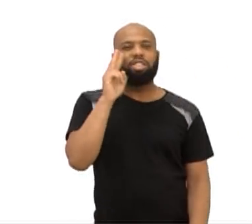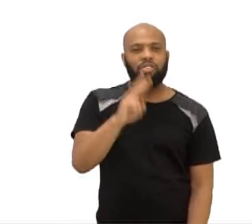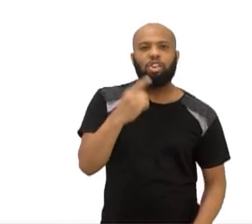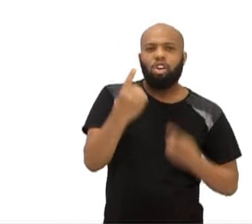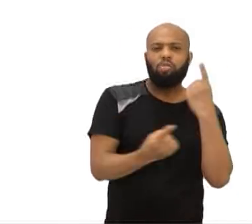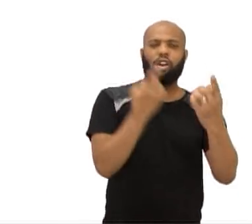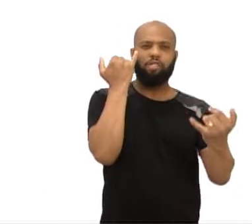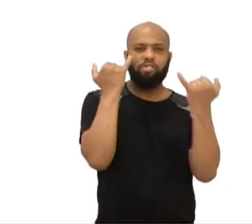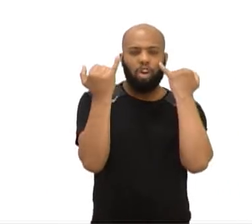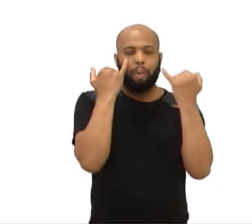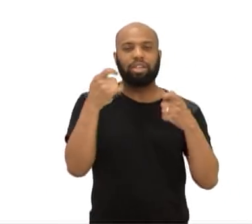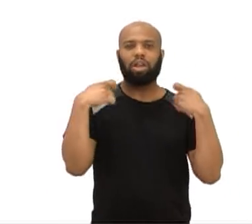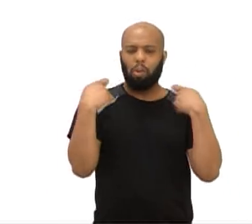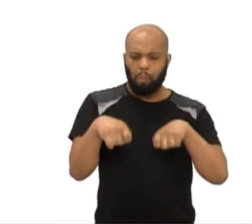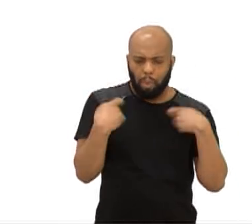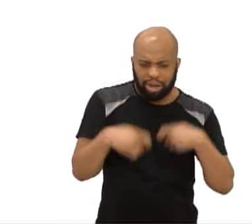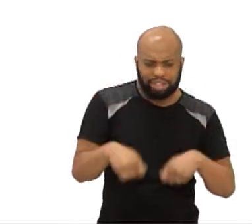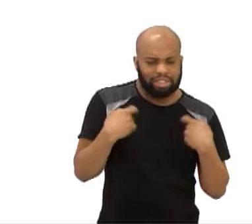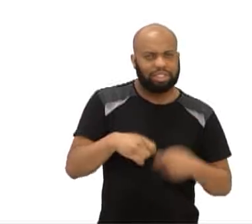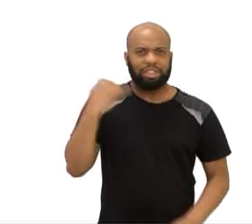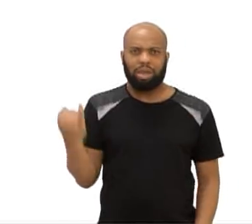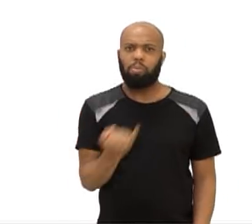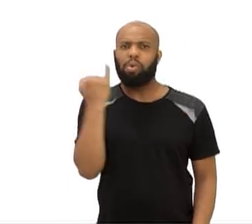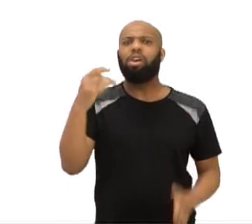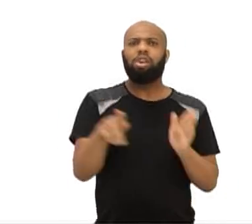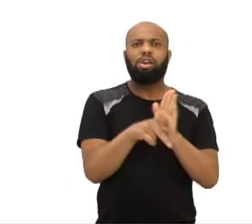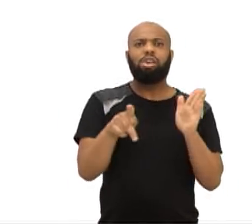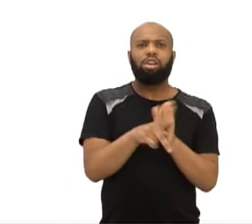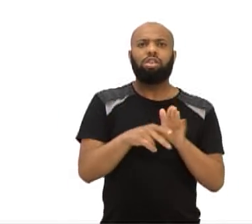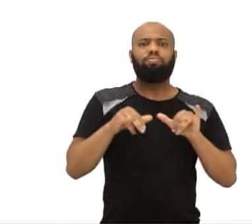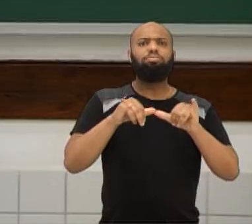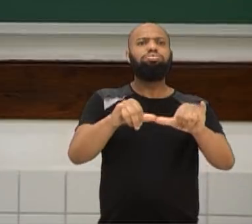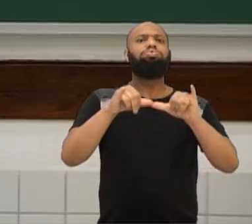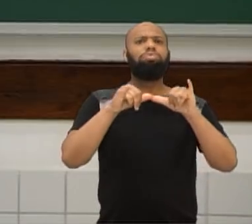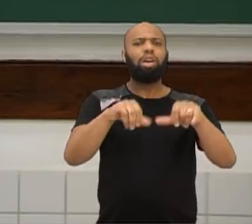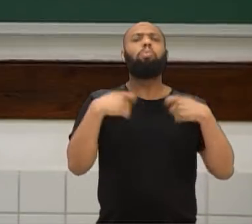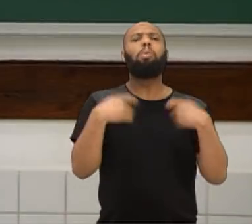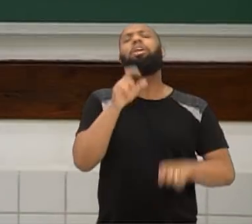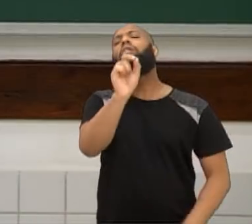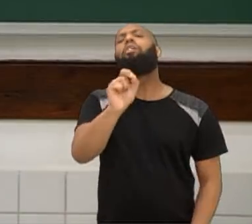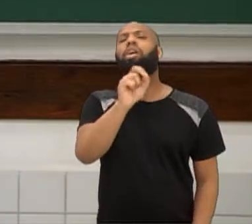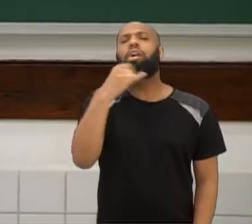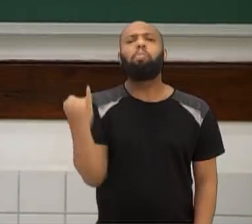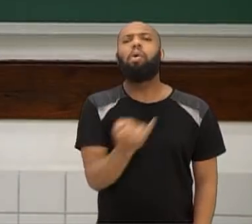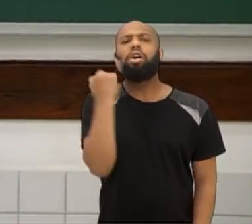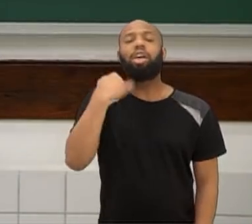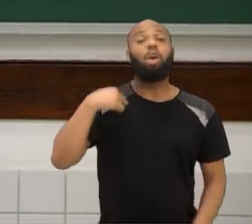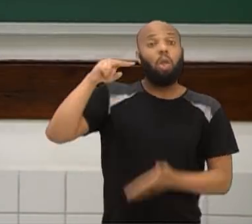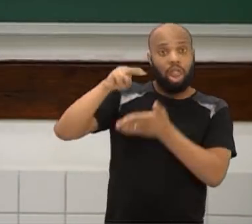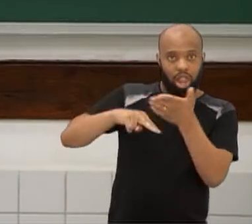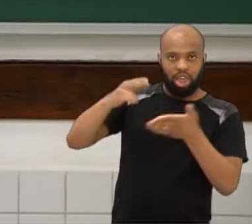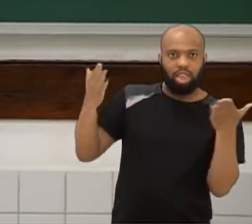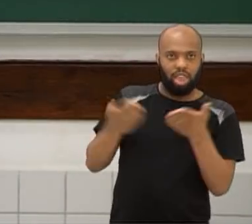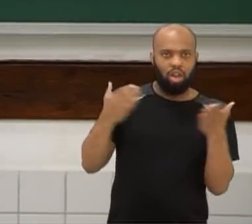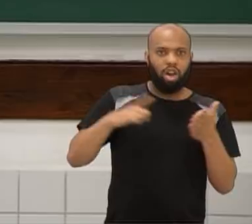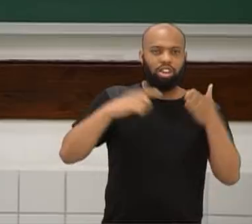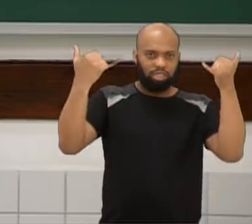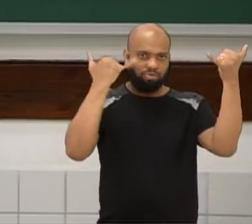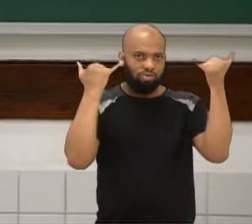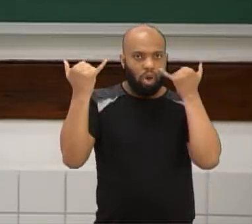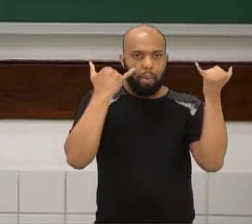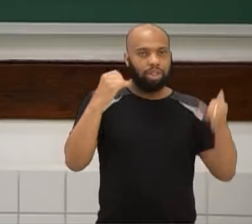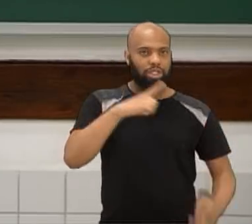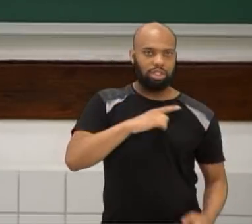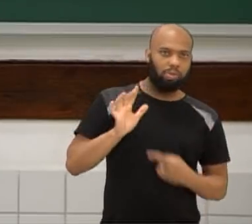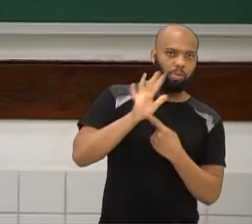quais informações são essenciais em um panfleto de supermercado? Então, eu li ali para vocês aquelas informações